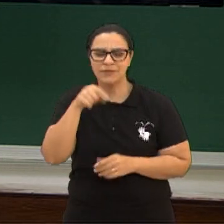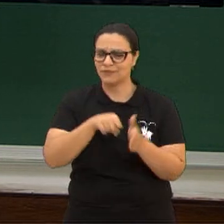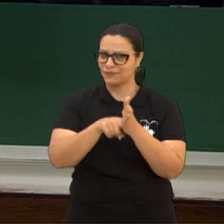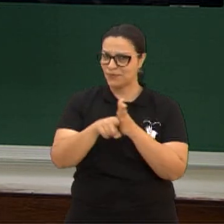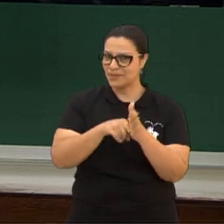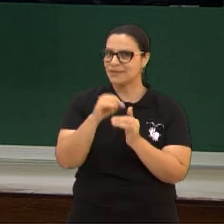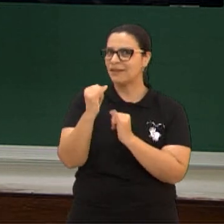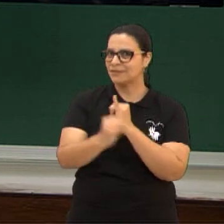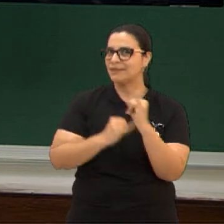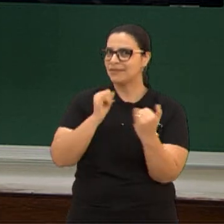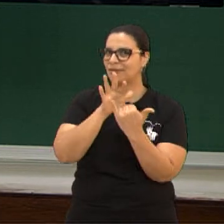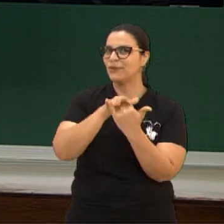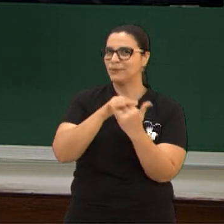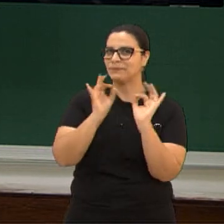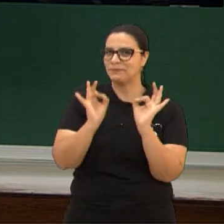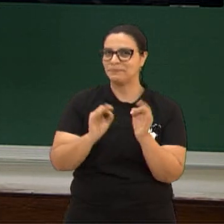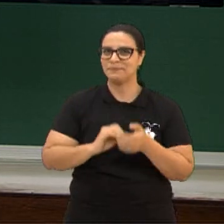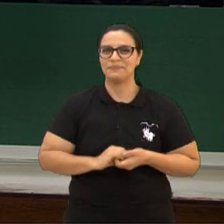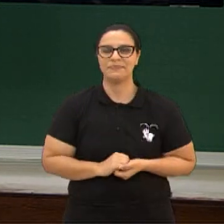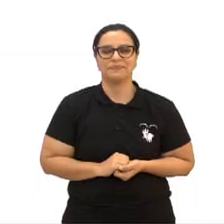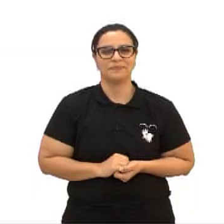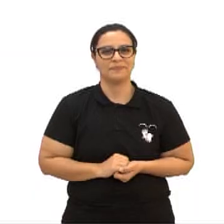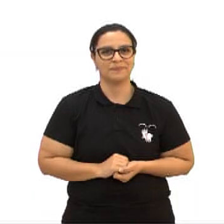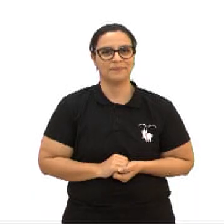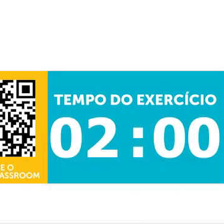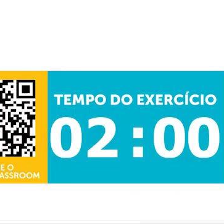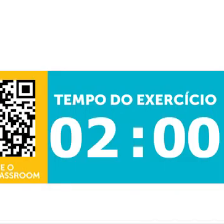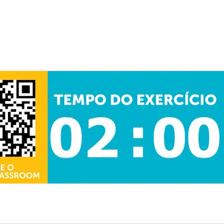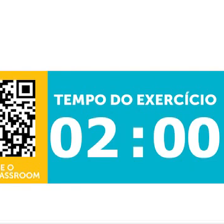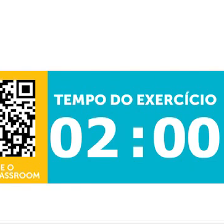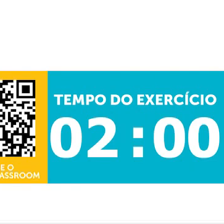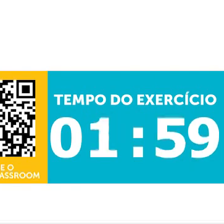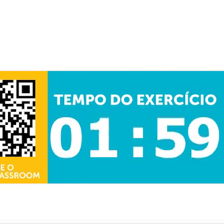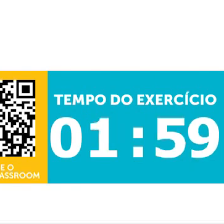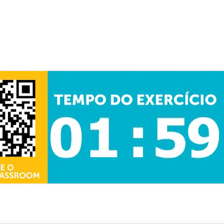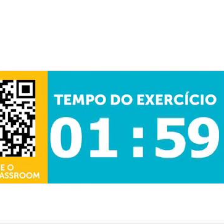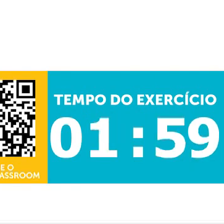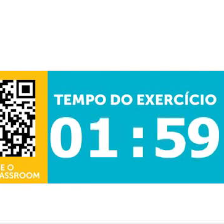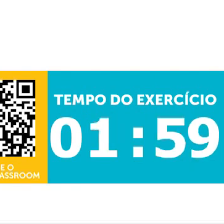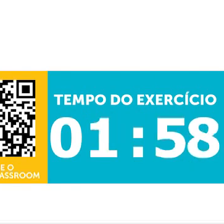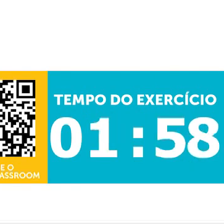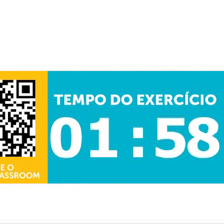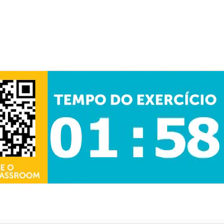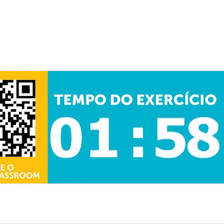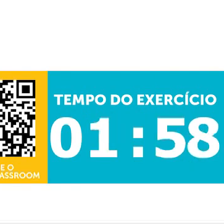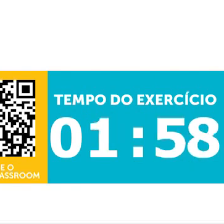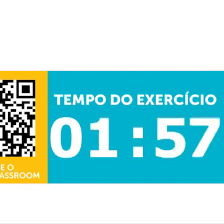pesquisar essa música lá no YouTube.